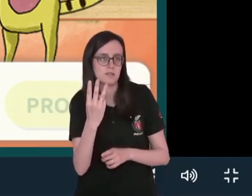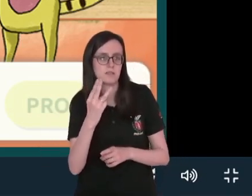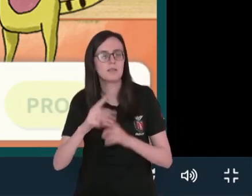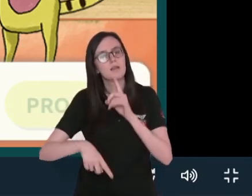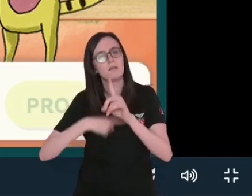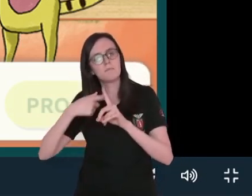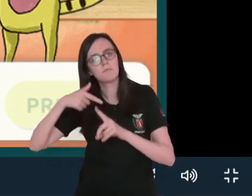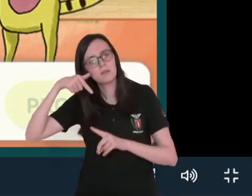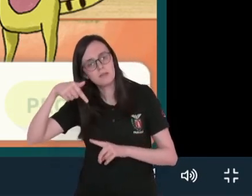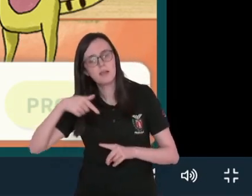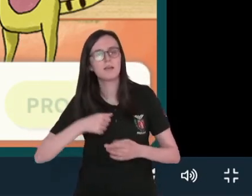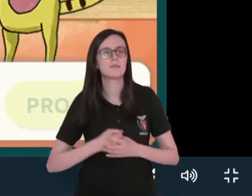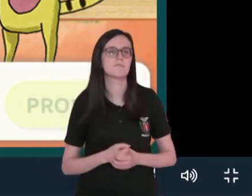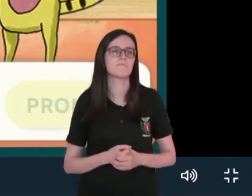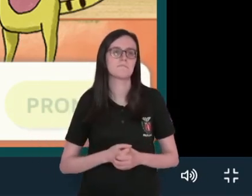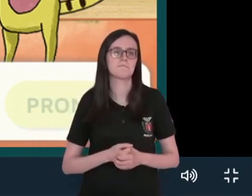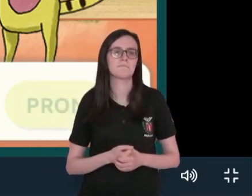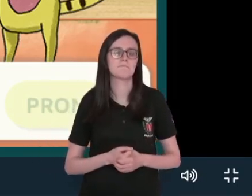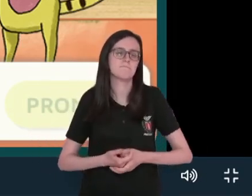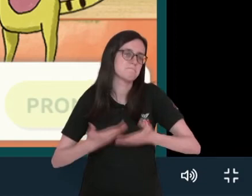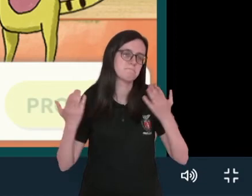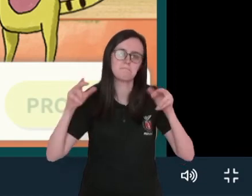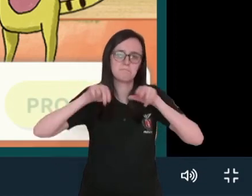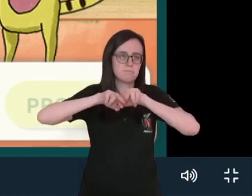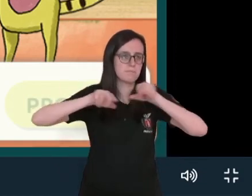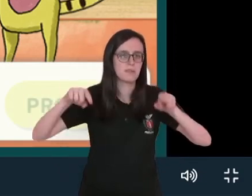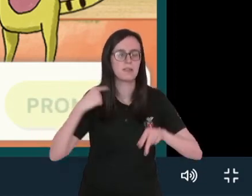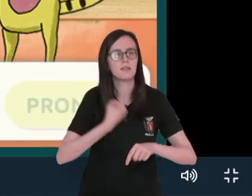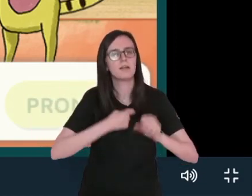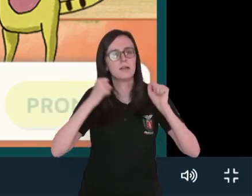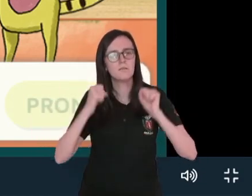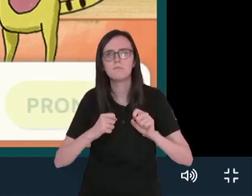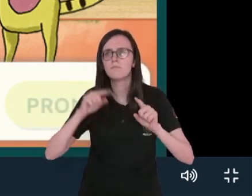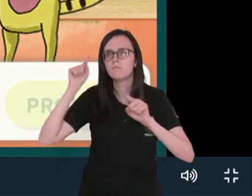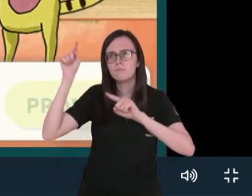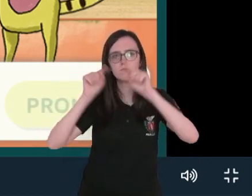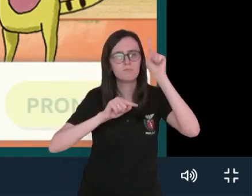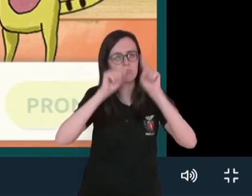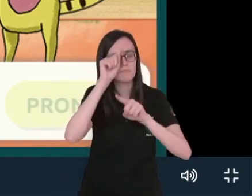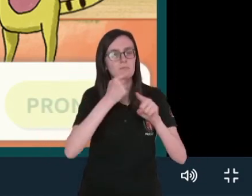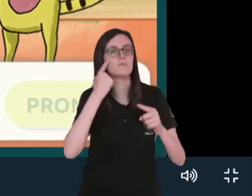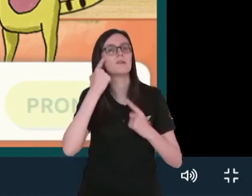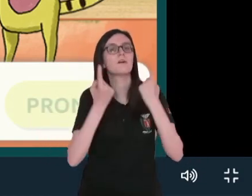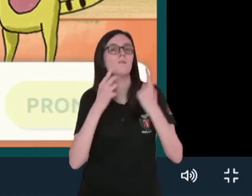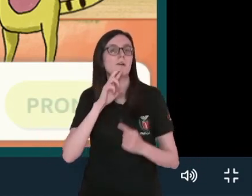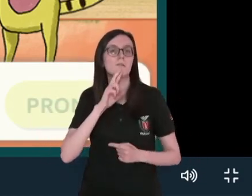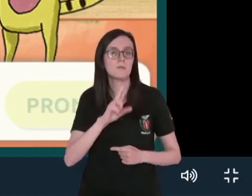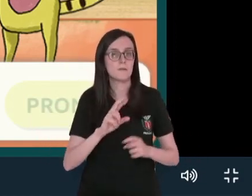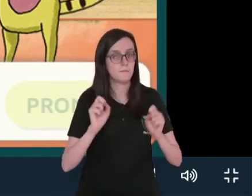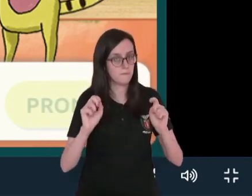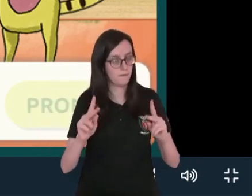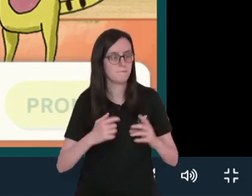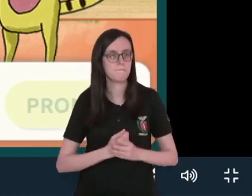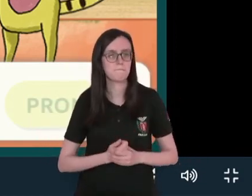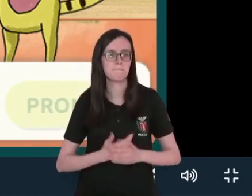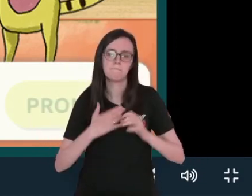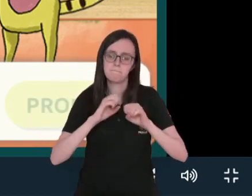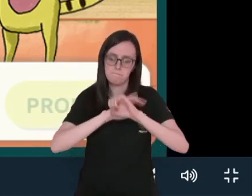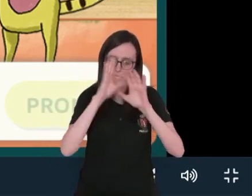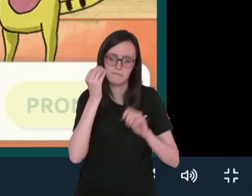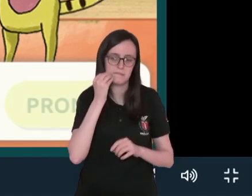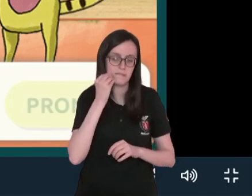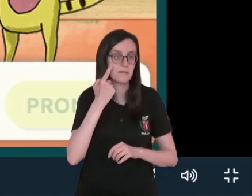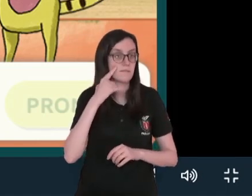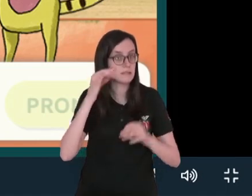20, mais o 7 dá 27, né? Então aí a gente pode ir fazendo essas combinações, né, para ver o que a gente tem. E claro, né, ir testando, ver se vai